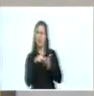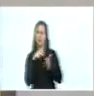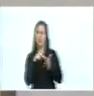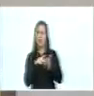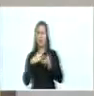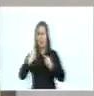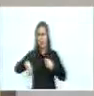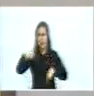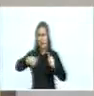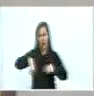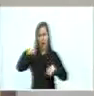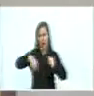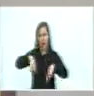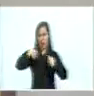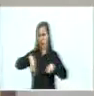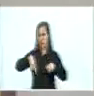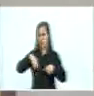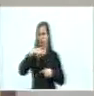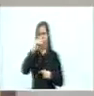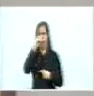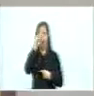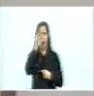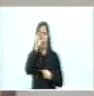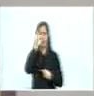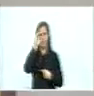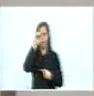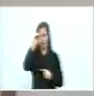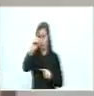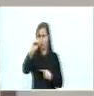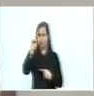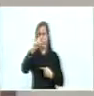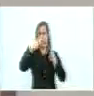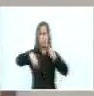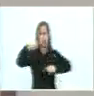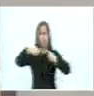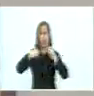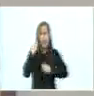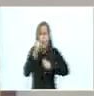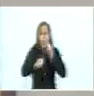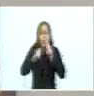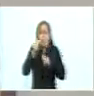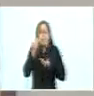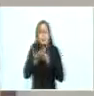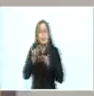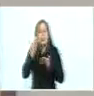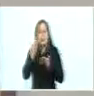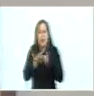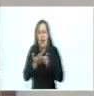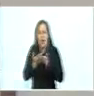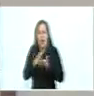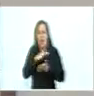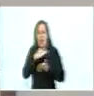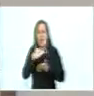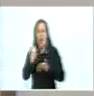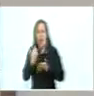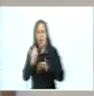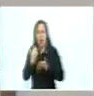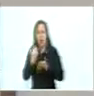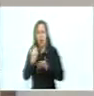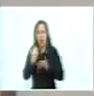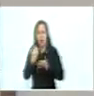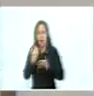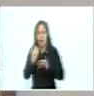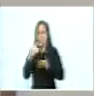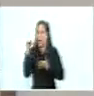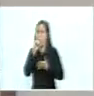ninguém estava discutindo o óbito. Ali estava se discutindo como estudar os óbitos para prevenir que